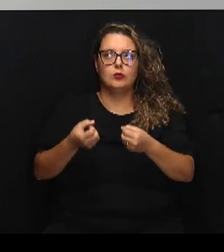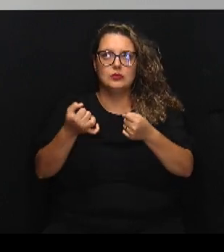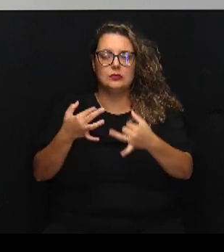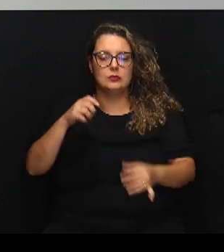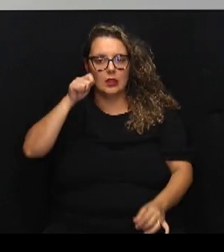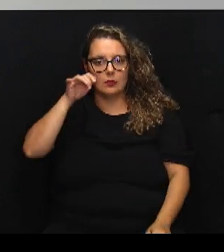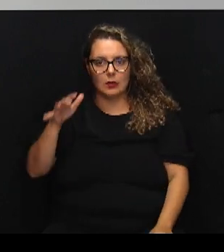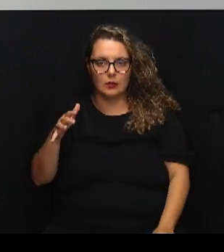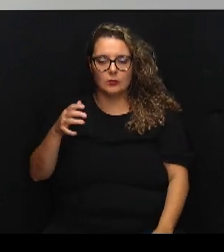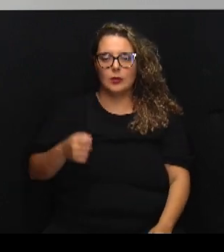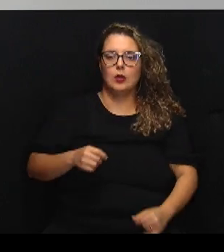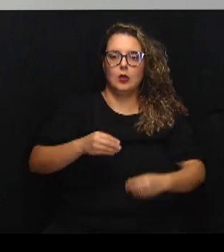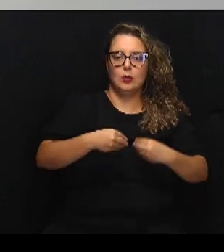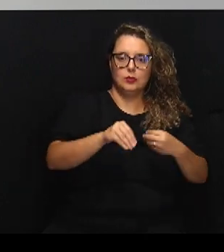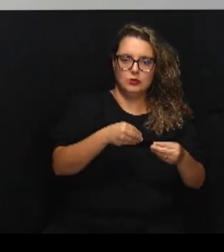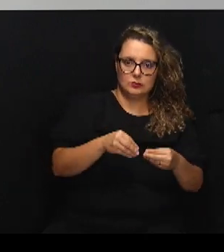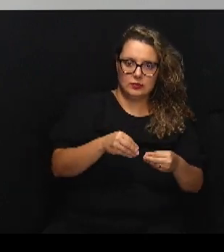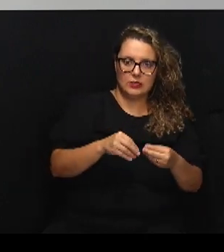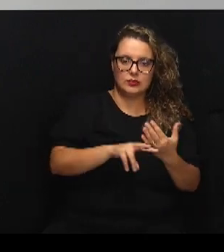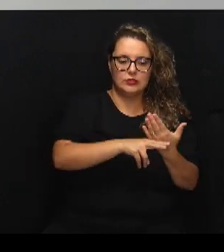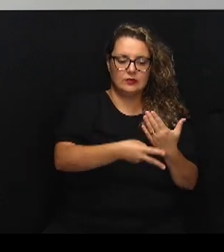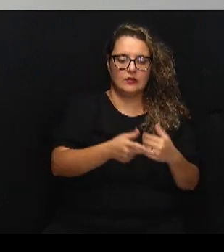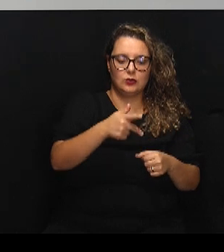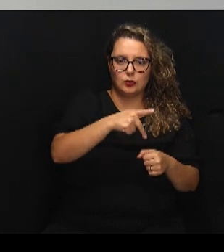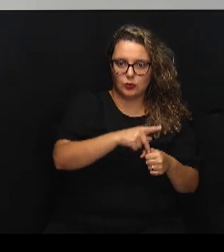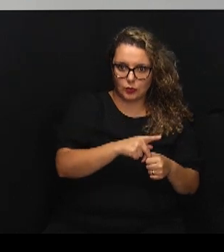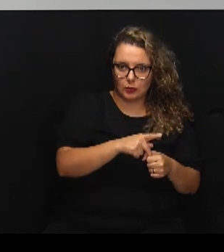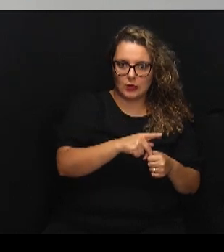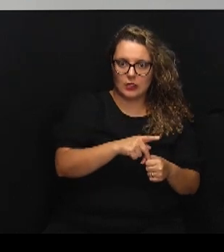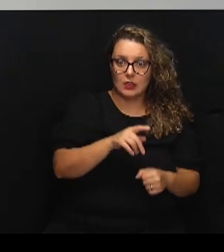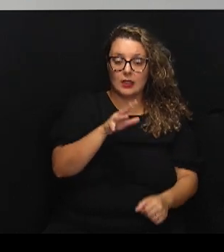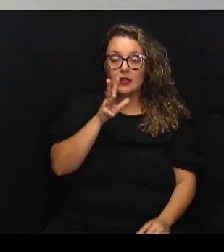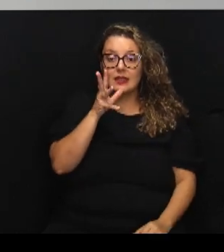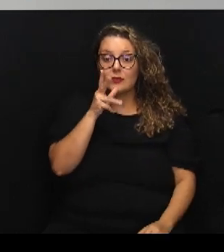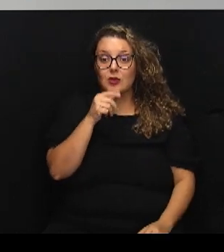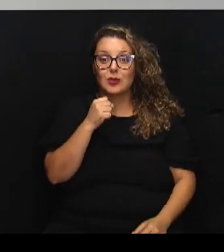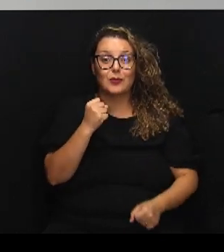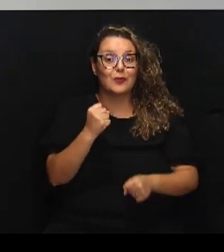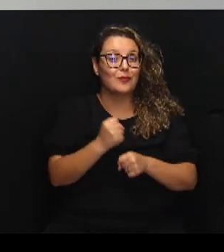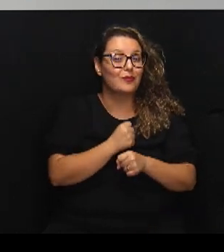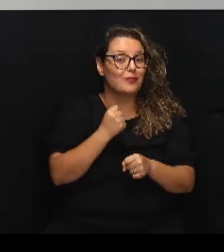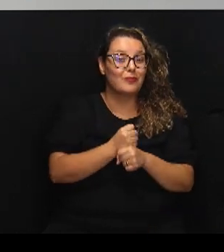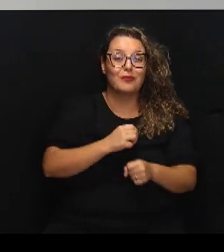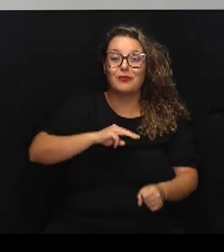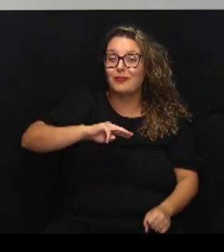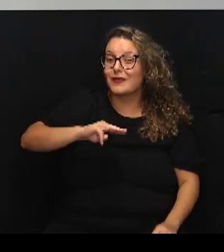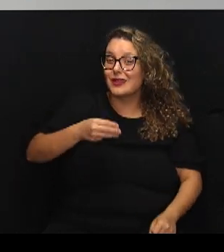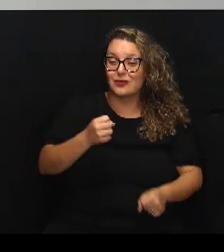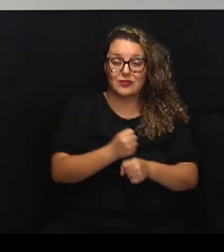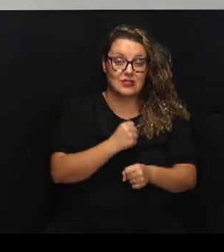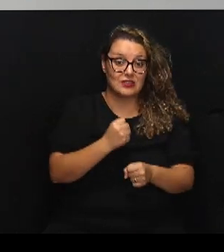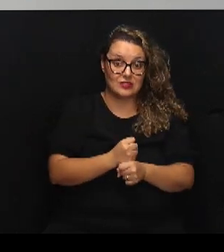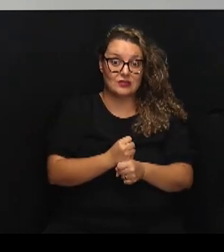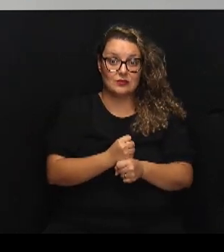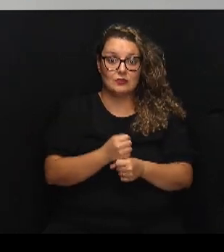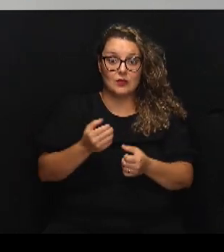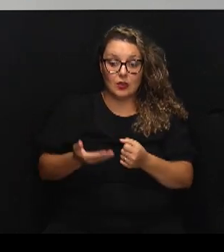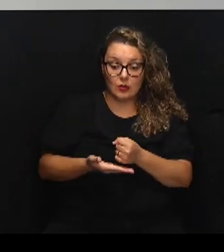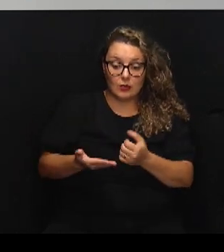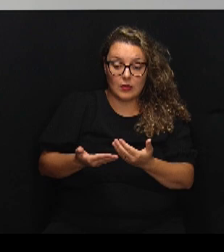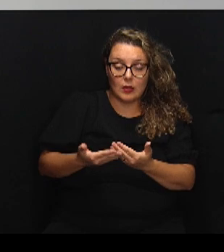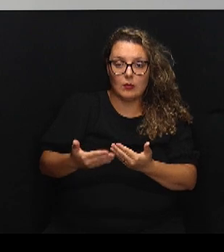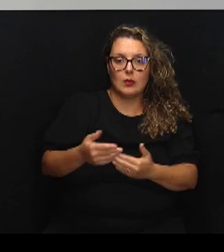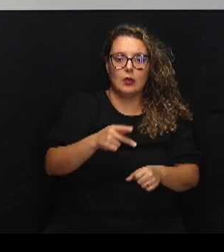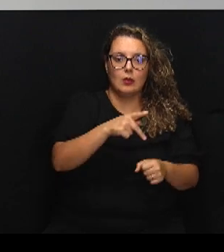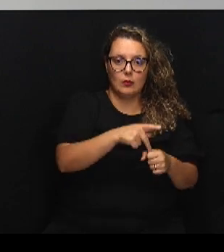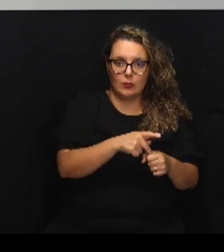te explicar isso, Alexandra? Os plásticos oriundos do petróleo, né? Eles demoram milhares de anos para serem obtidos a